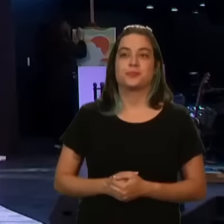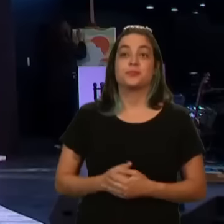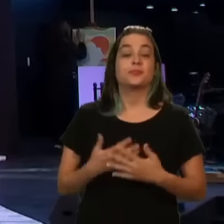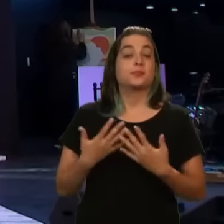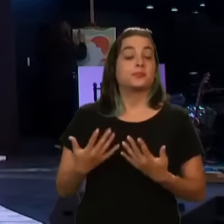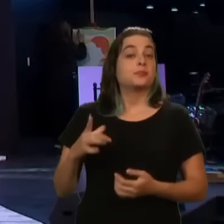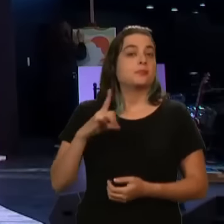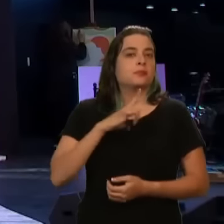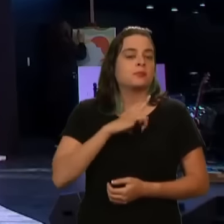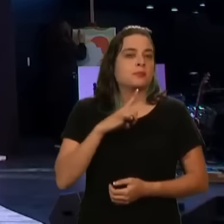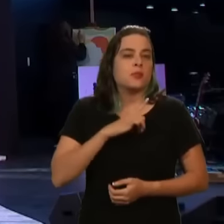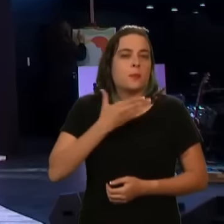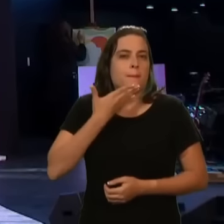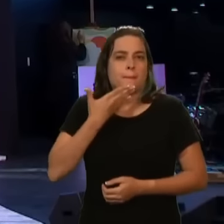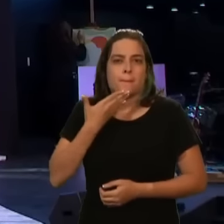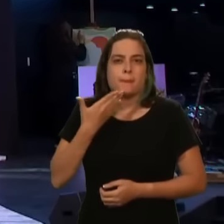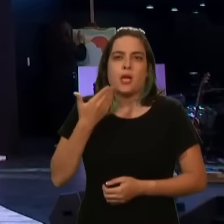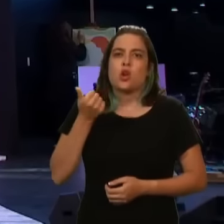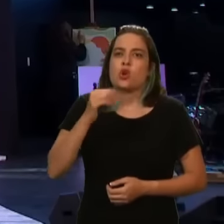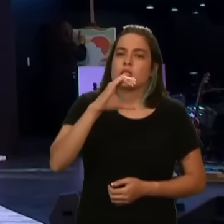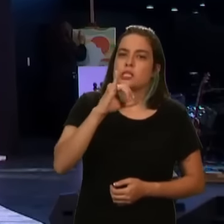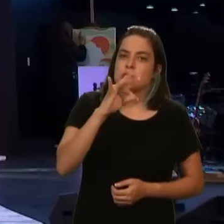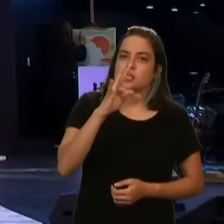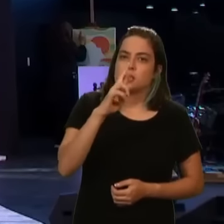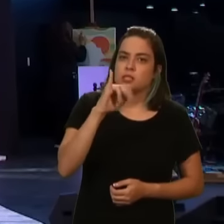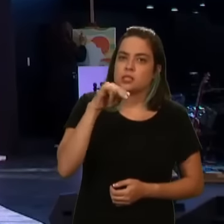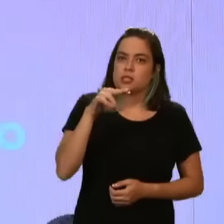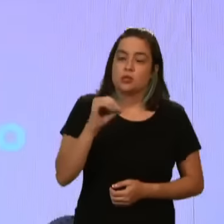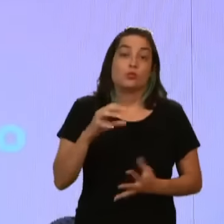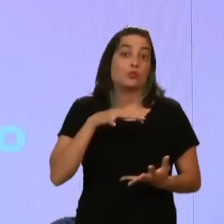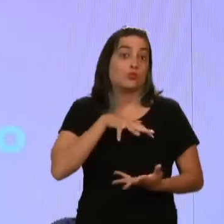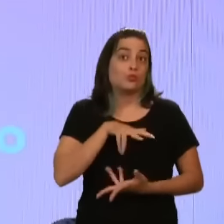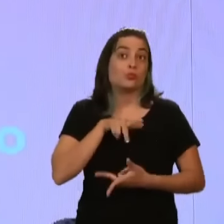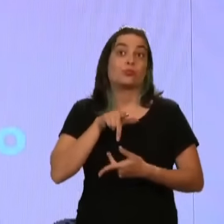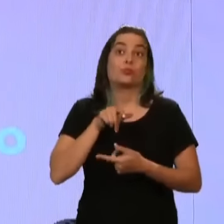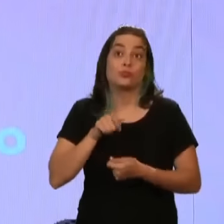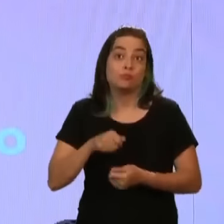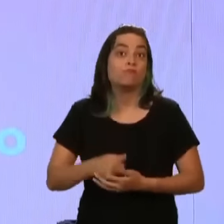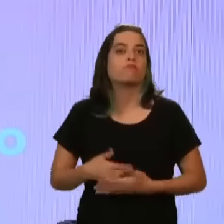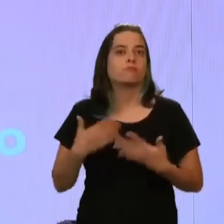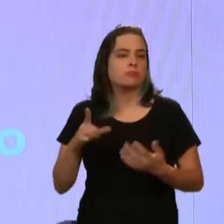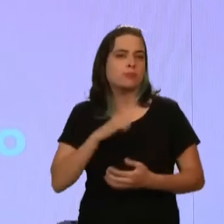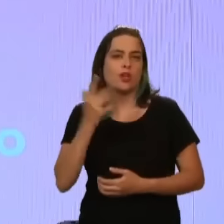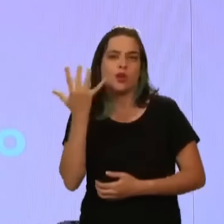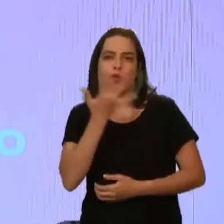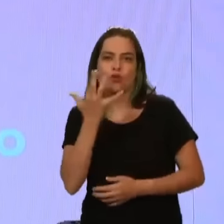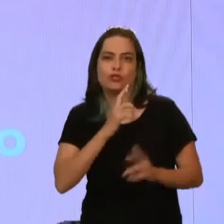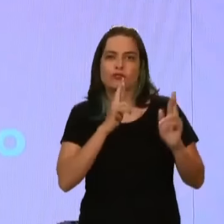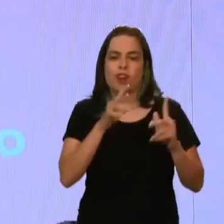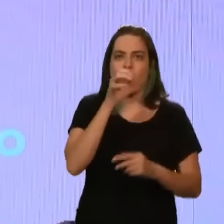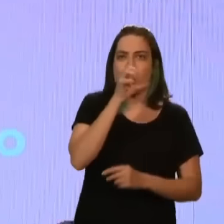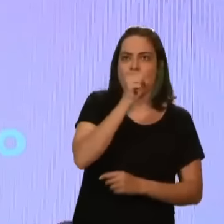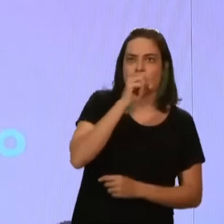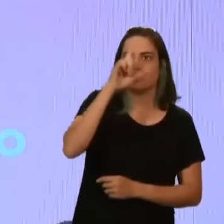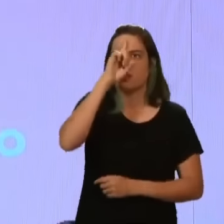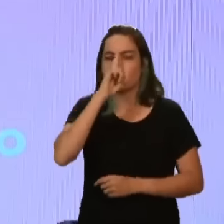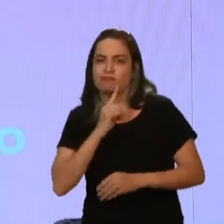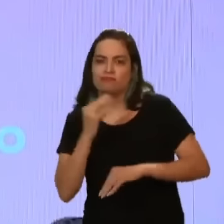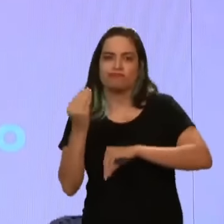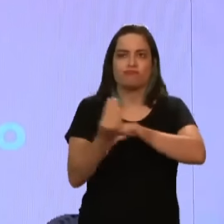são considerados os melhores citrinos do mundo, além de terem tons únicos que variam entre o laranja e o